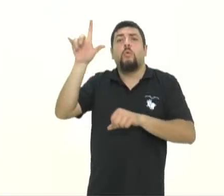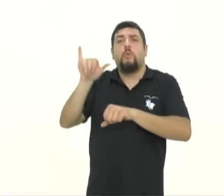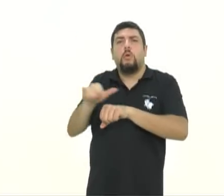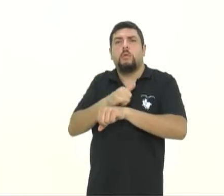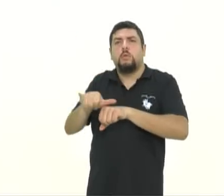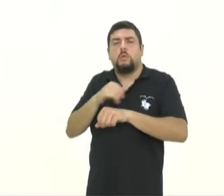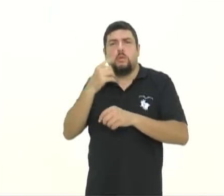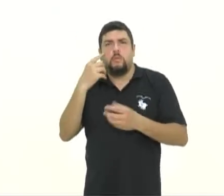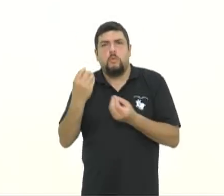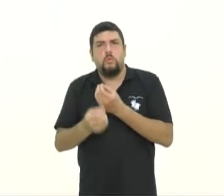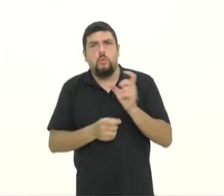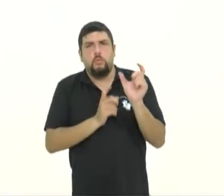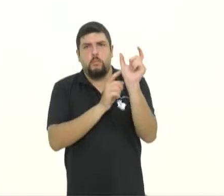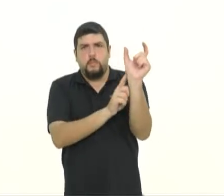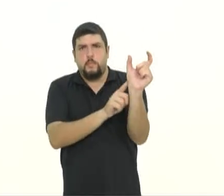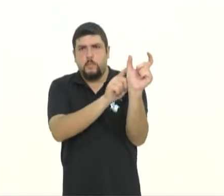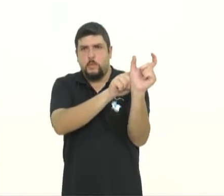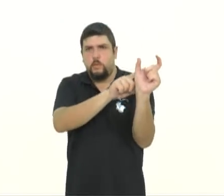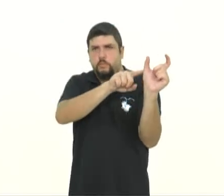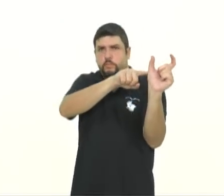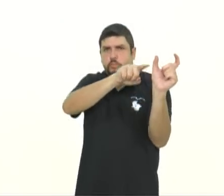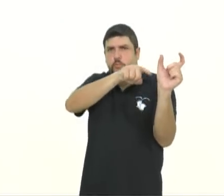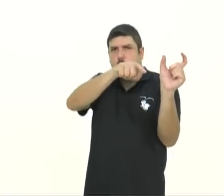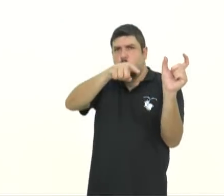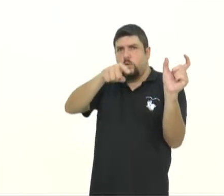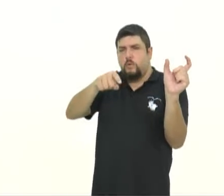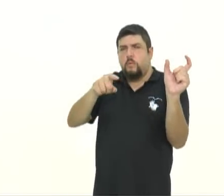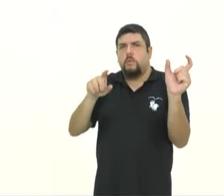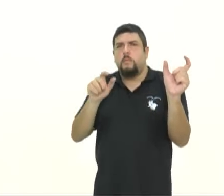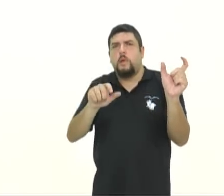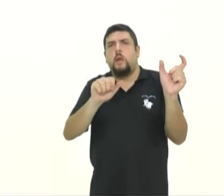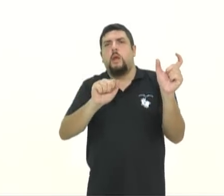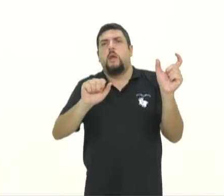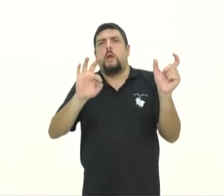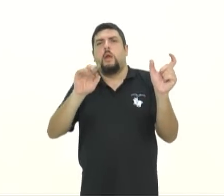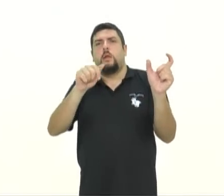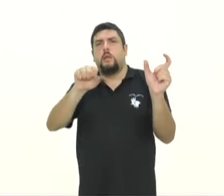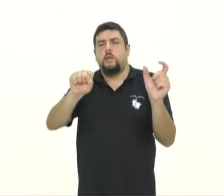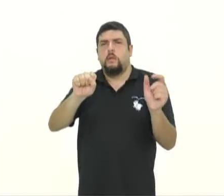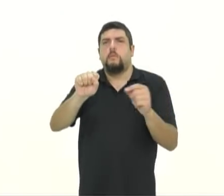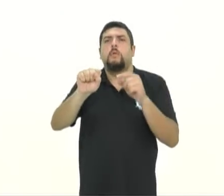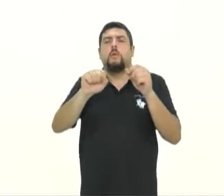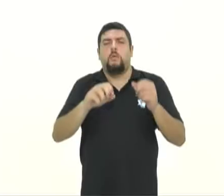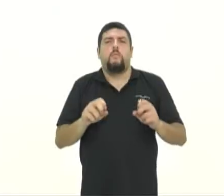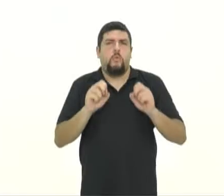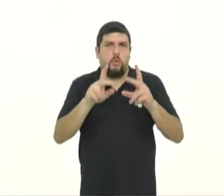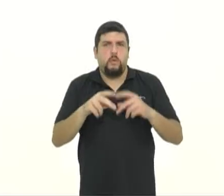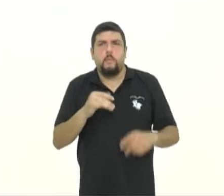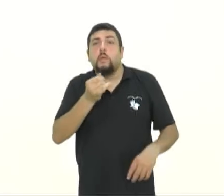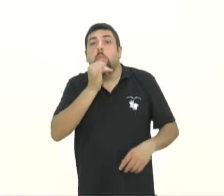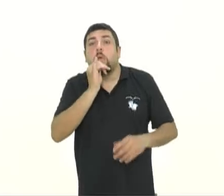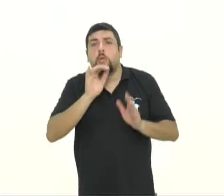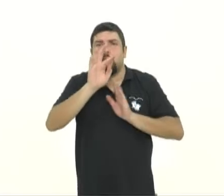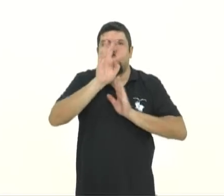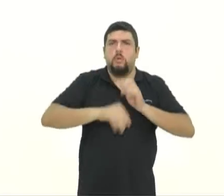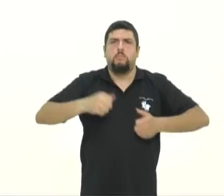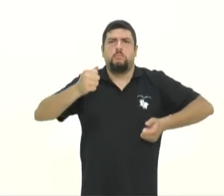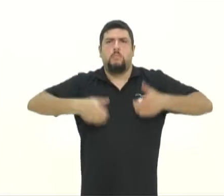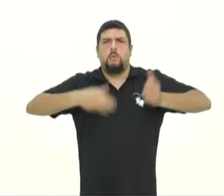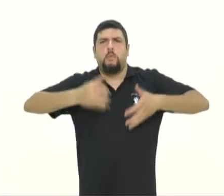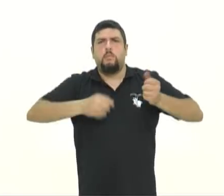aqui, no primeiro momento, de acordo com a mitologia grega, Atlas foi um titã. Tá, o leitor já está sabendo que foi Atlas, se refere